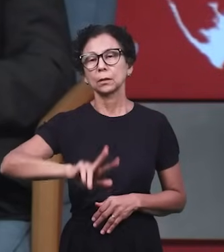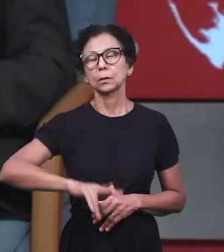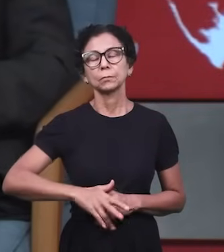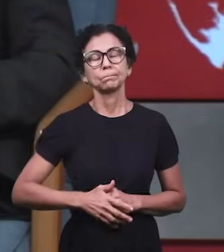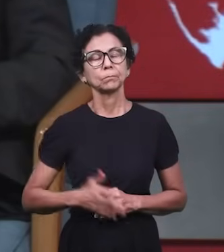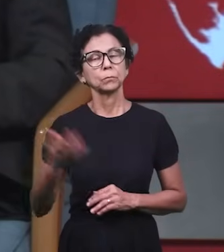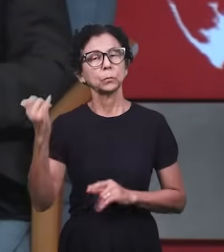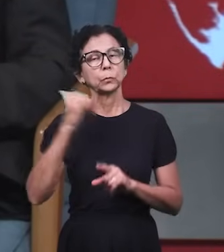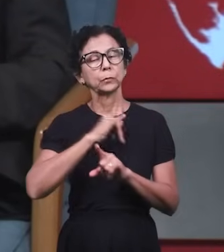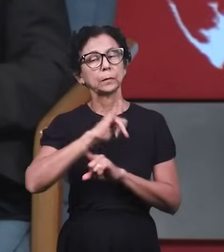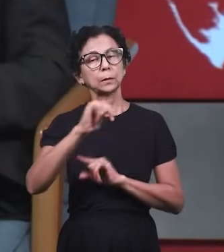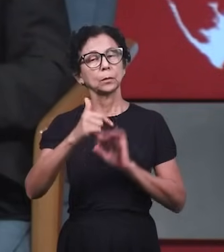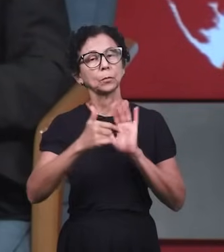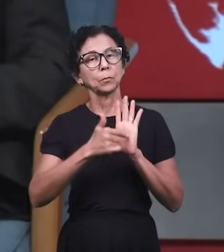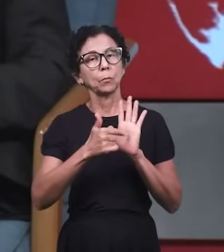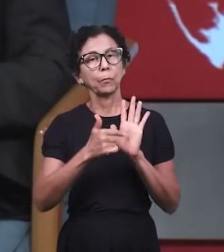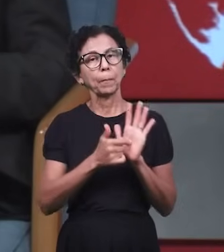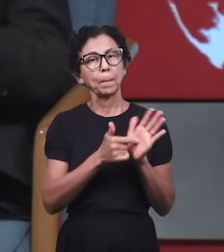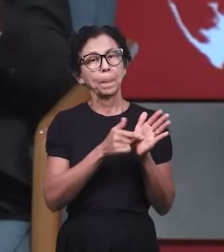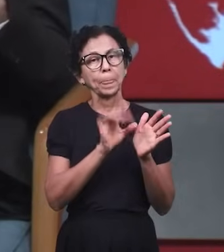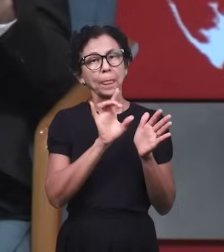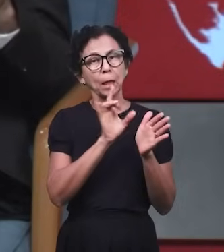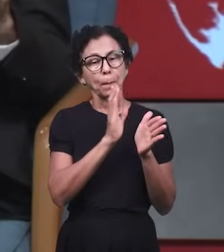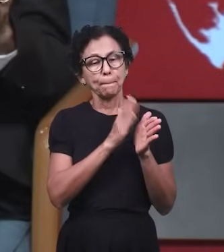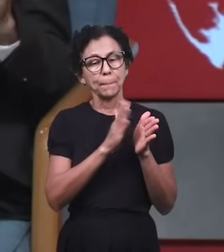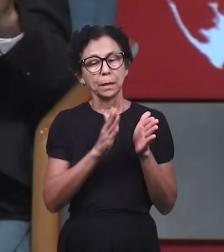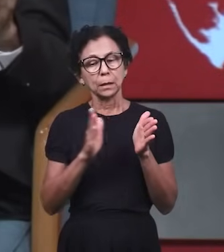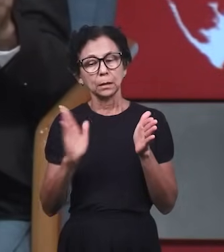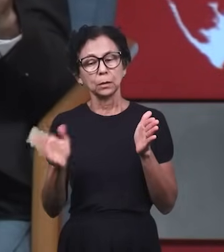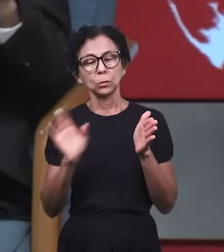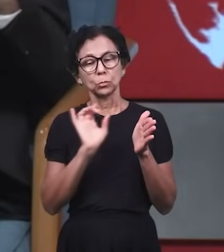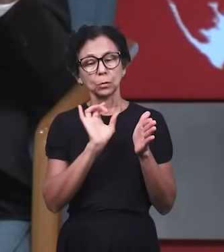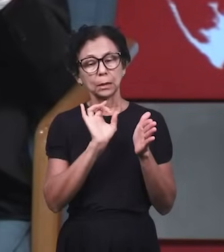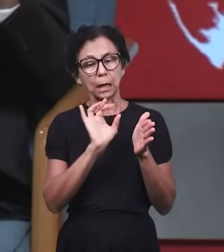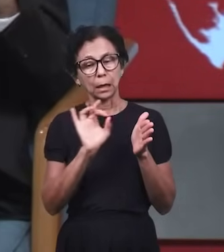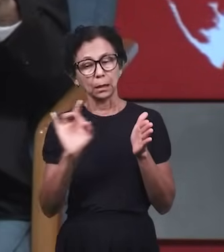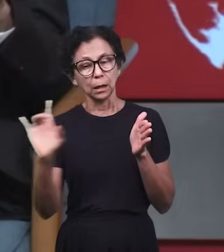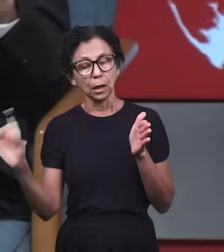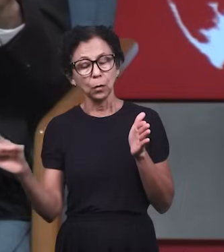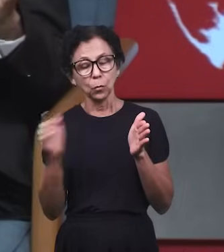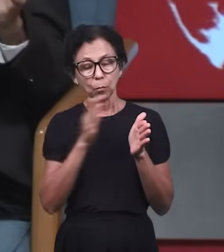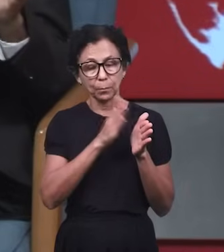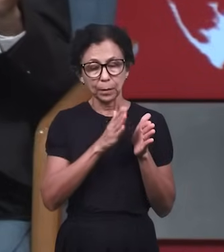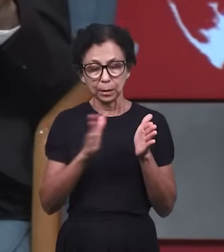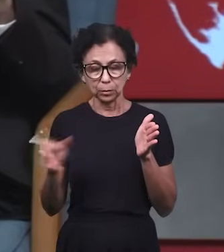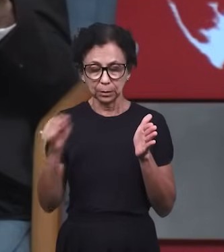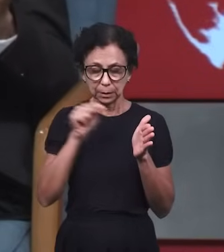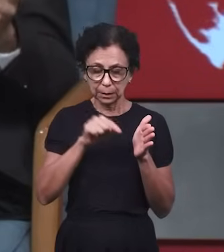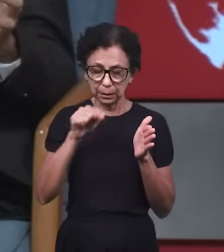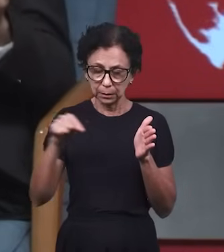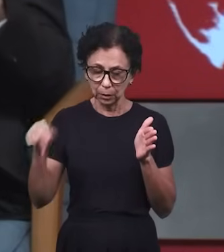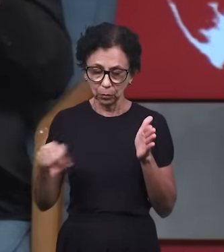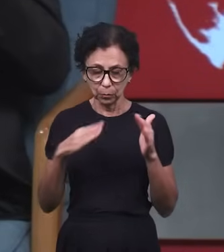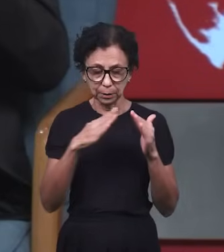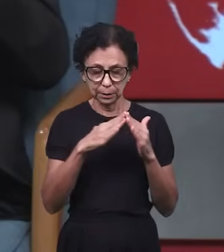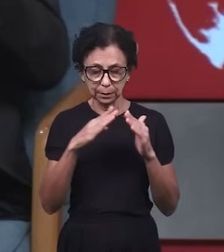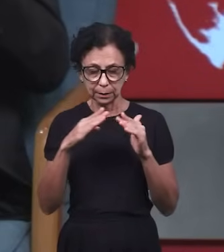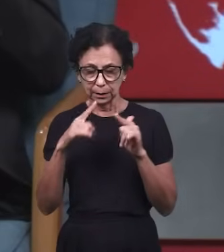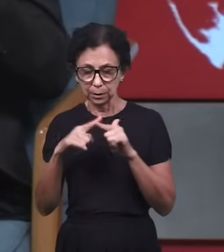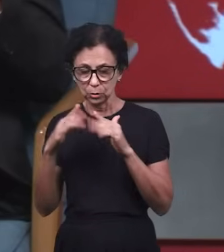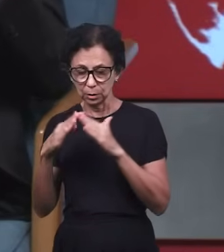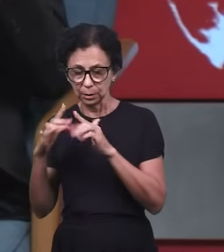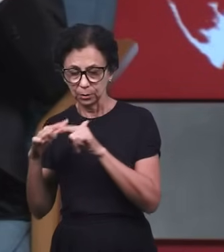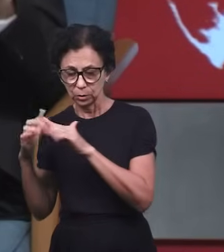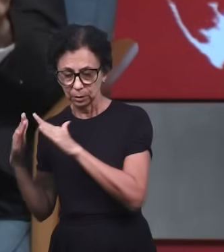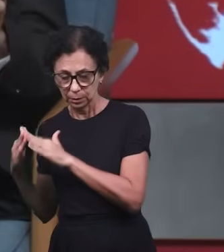isso que a profecia diz. A profecia está falando a respeito da igreja. A igreja é povo. Que povo